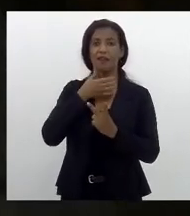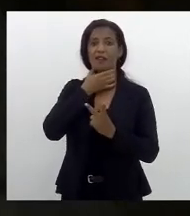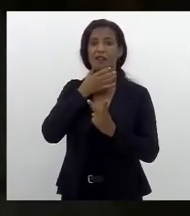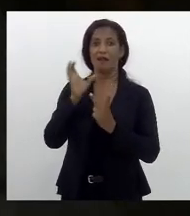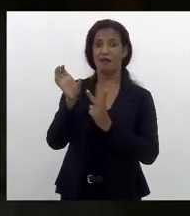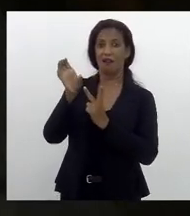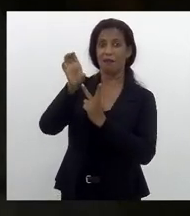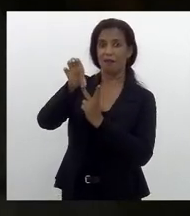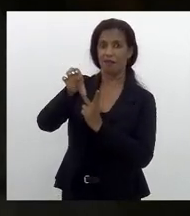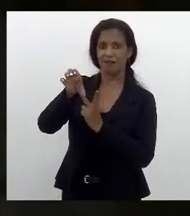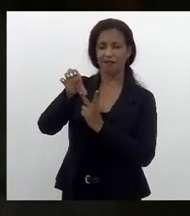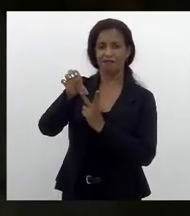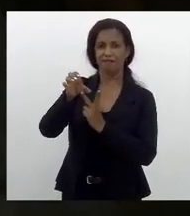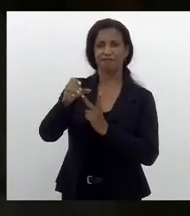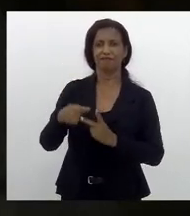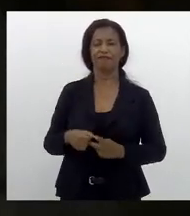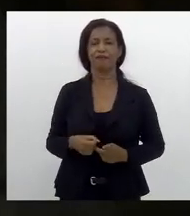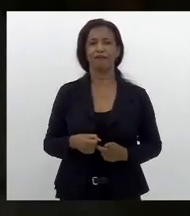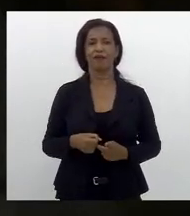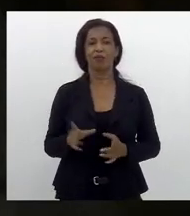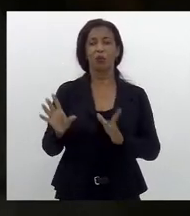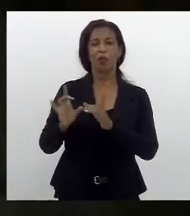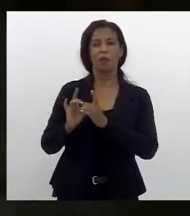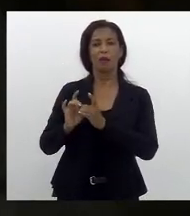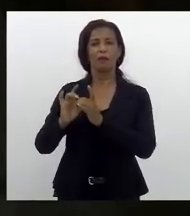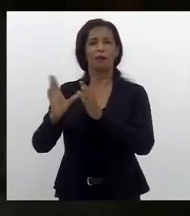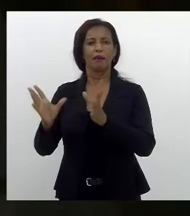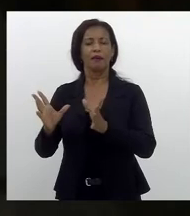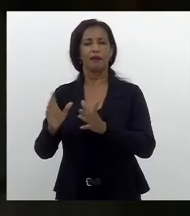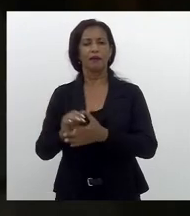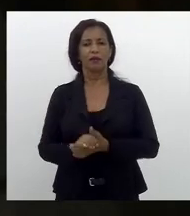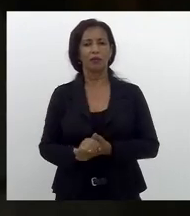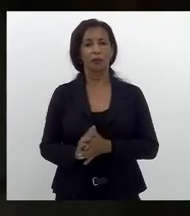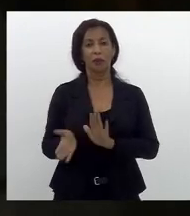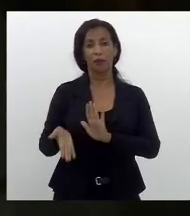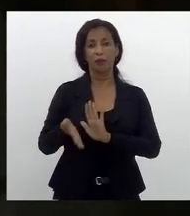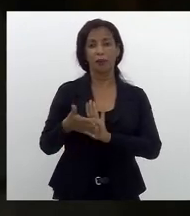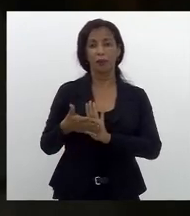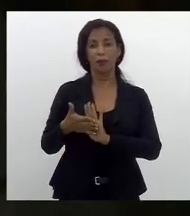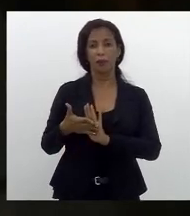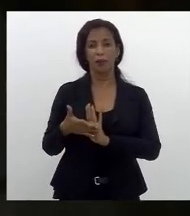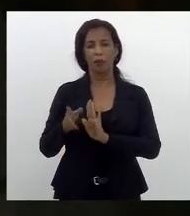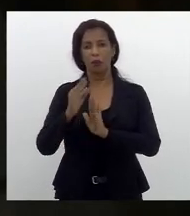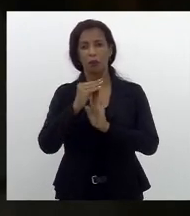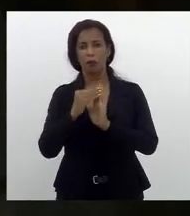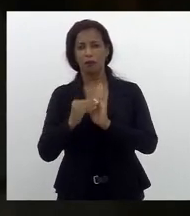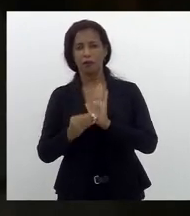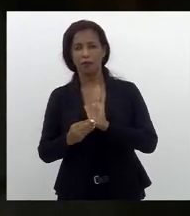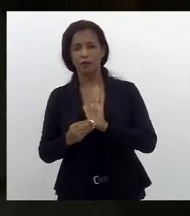cabeça do ultraliberalismo, que propõe uma agenda